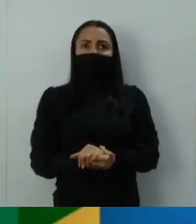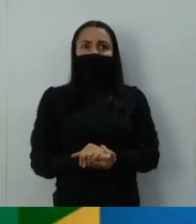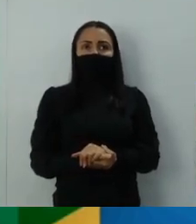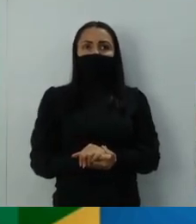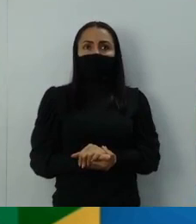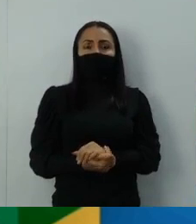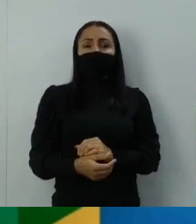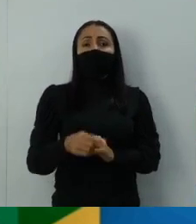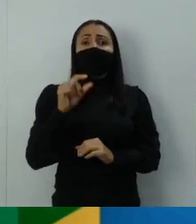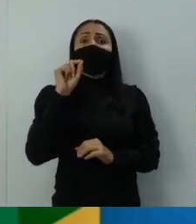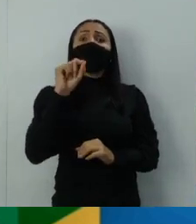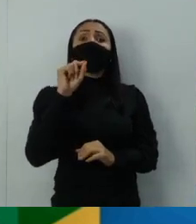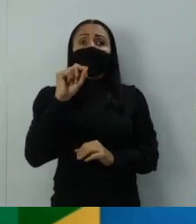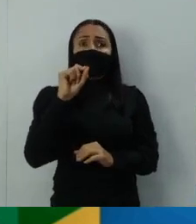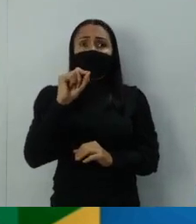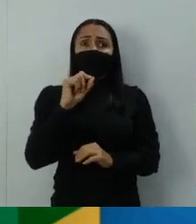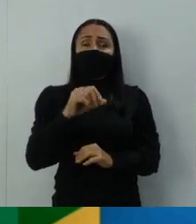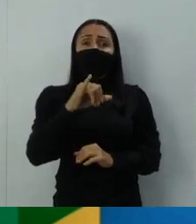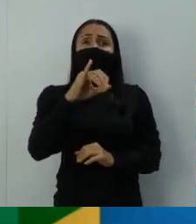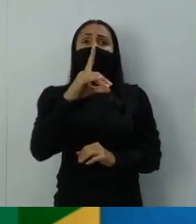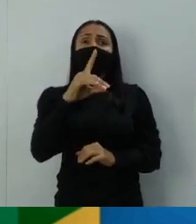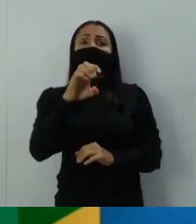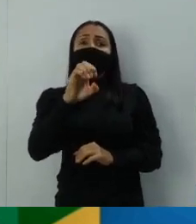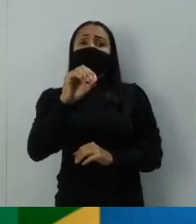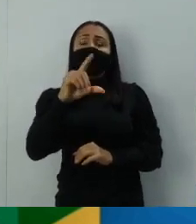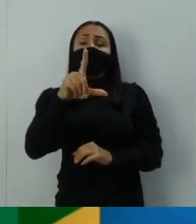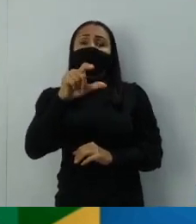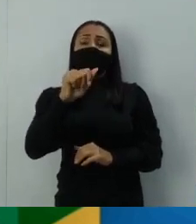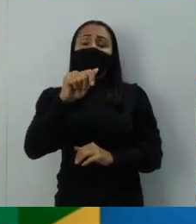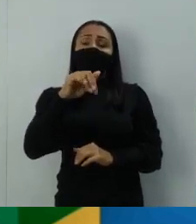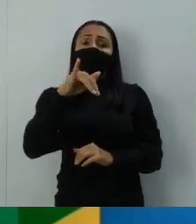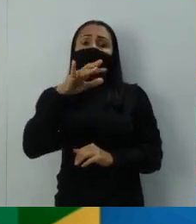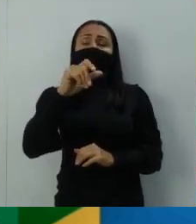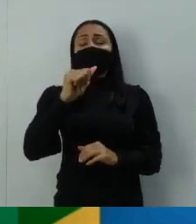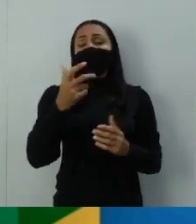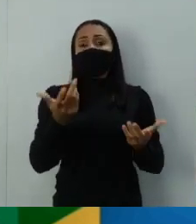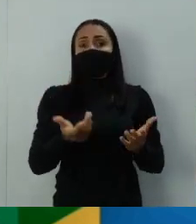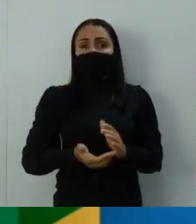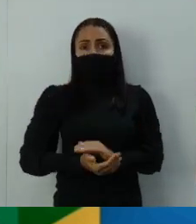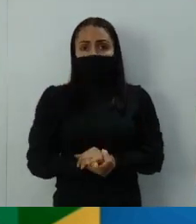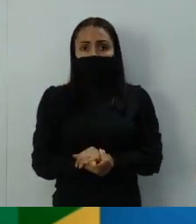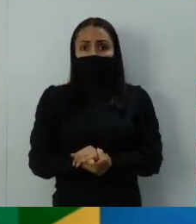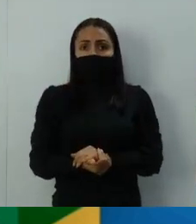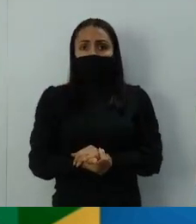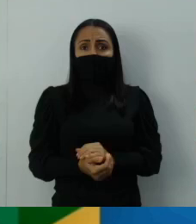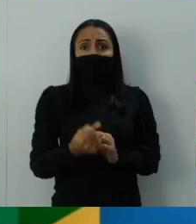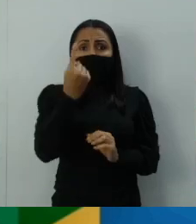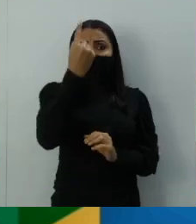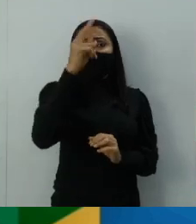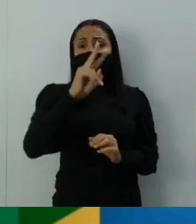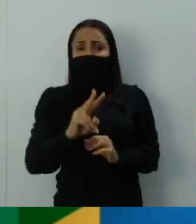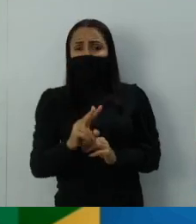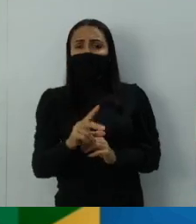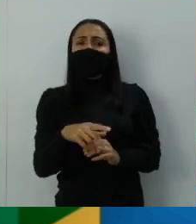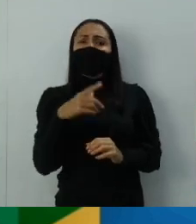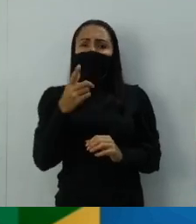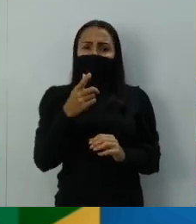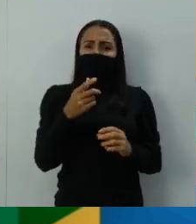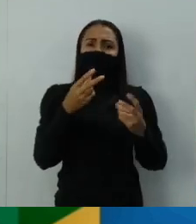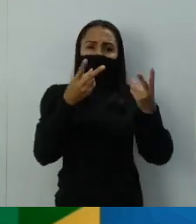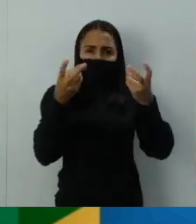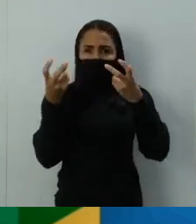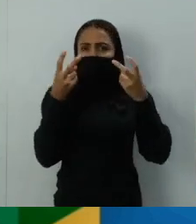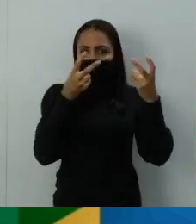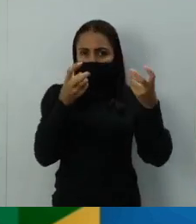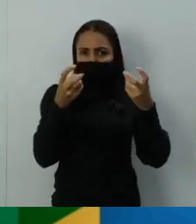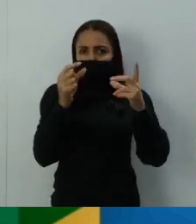tão falada entre nós? Pelo menos uma vez você já deve ter ouvido falar sobre ela. Mas você